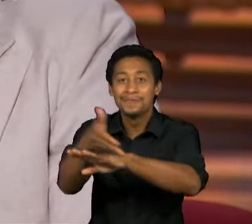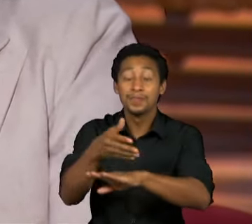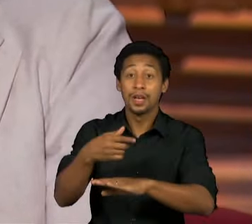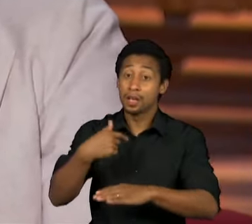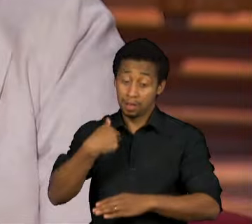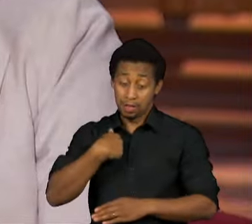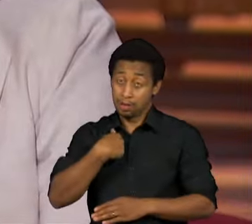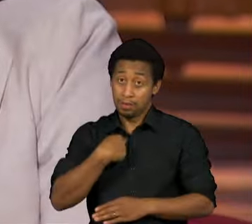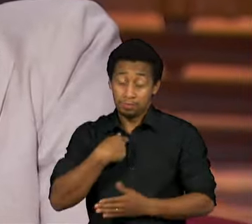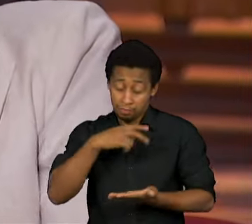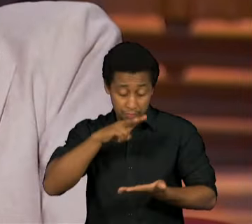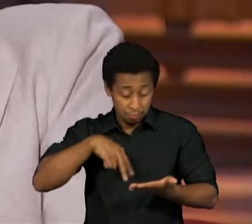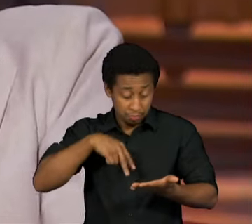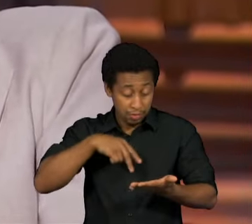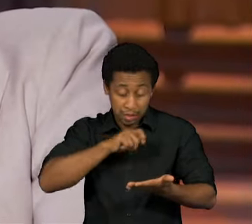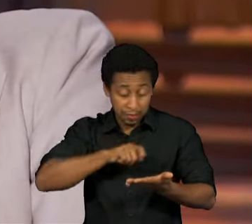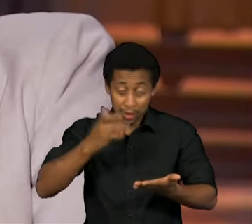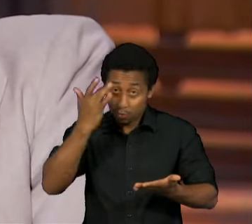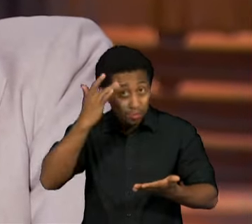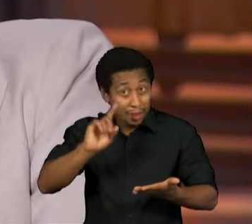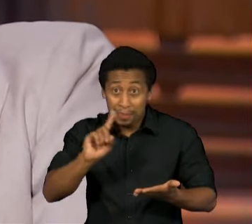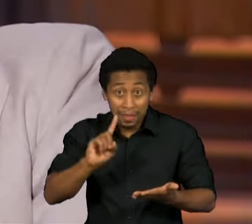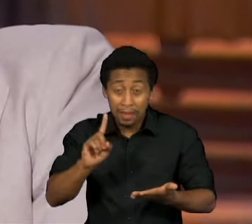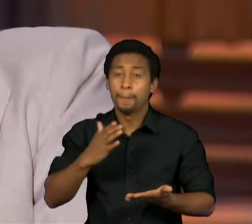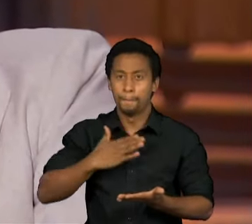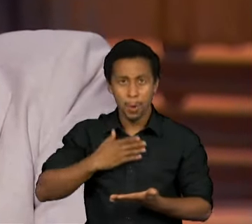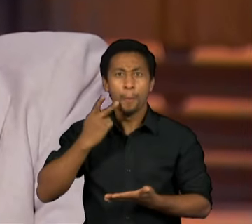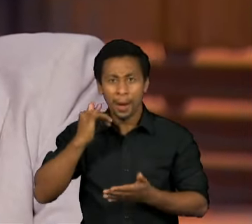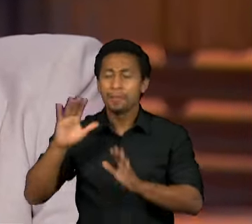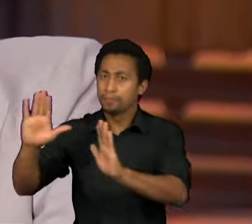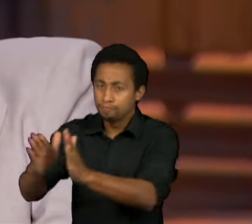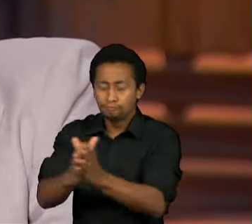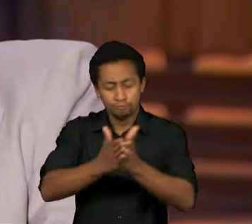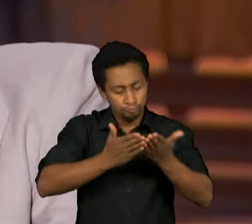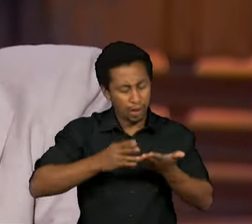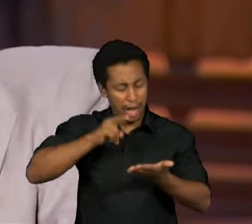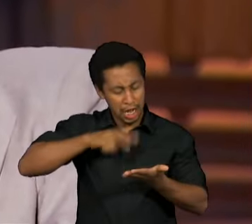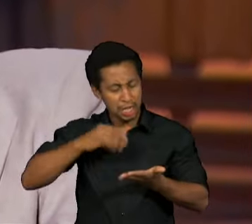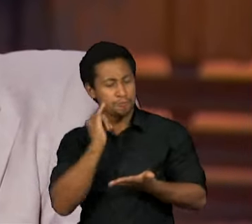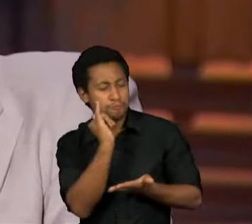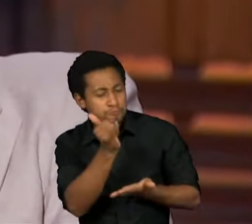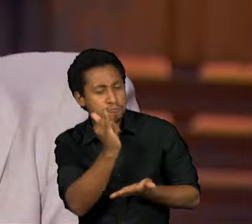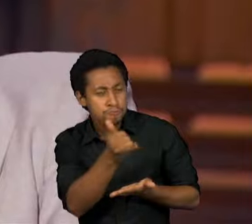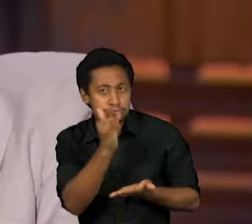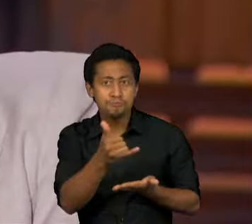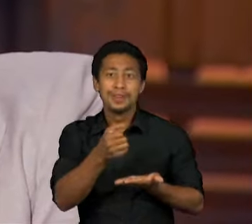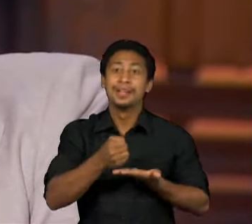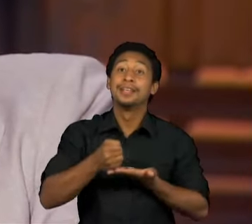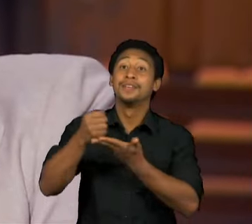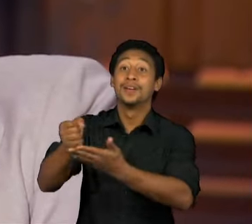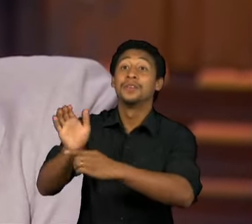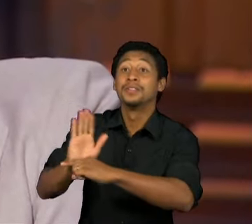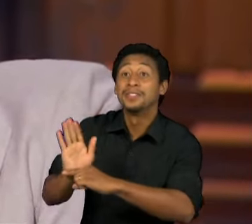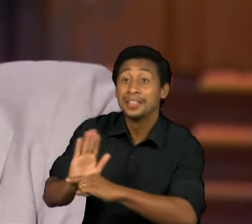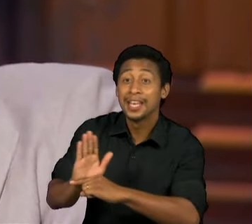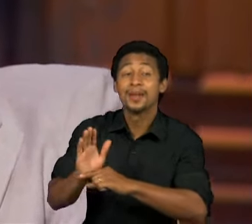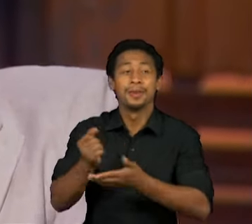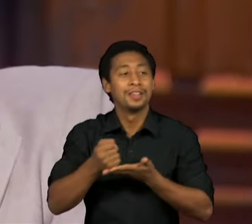assim que a gente começou a ler ele dava livros de presente ele levava a gente ao teatro ao cinema ele colocou de aprender a jogar xadrez